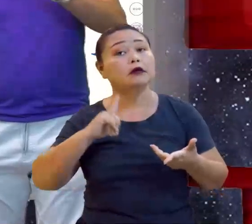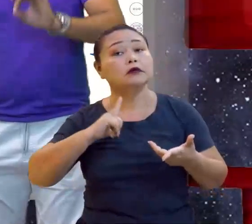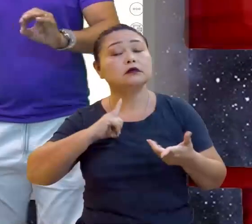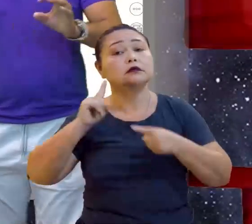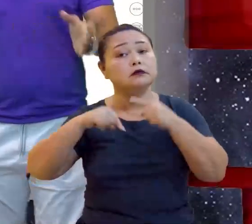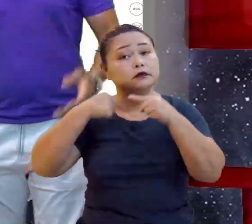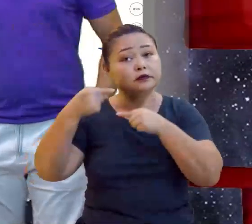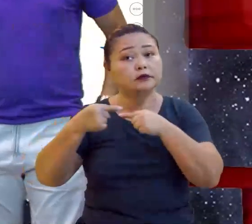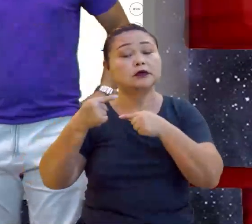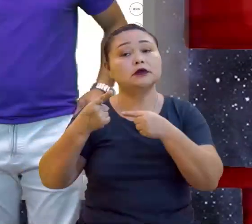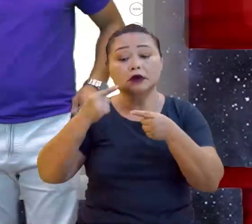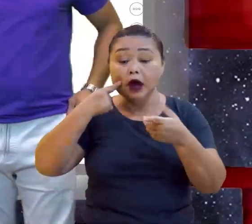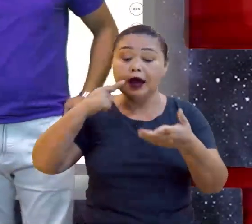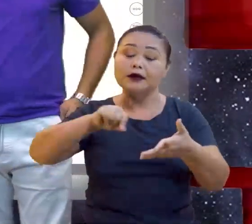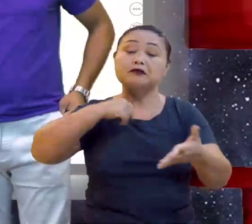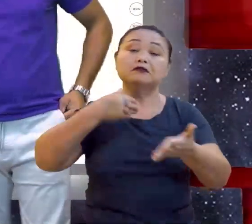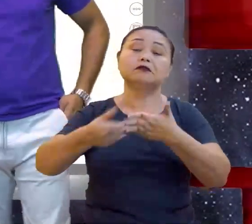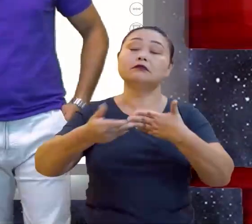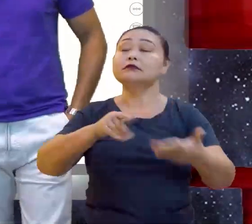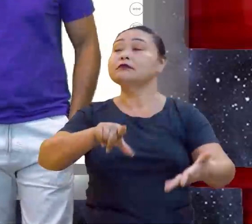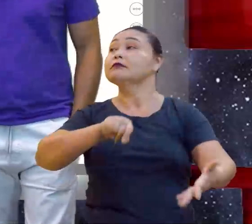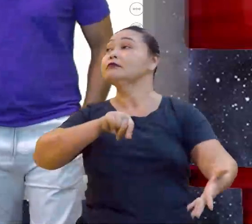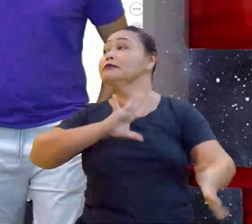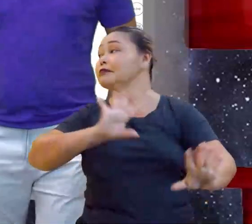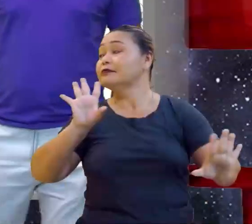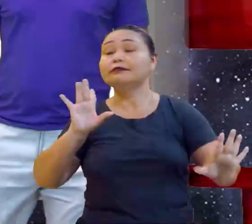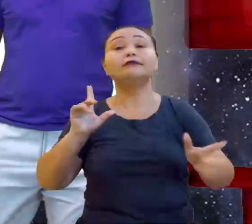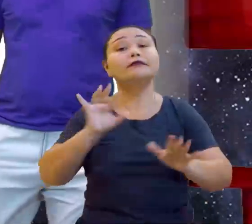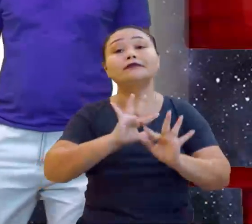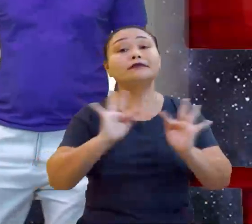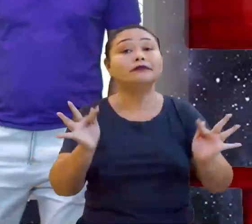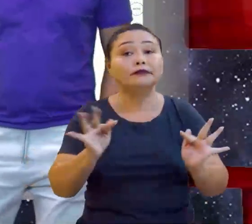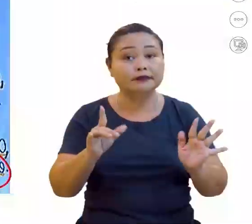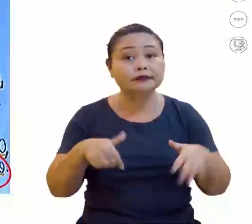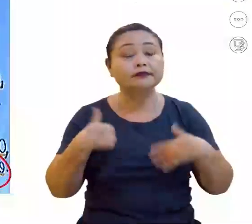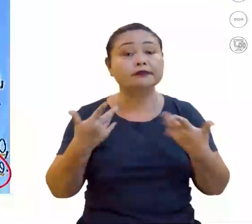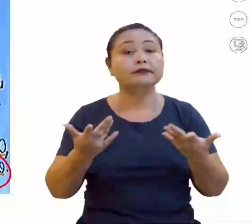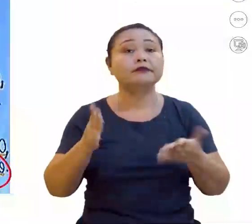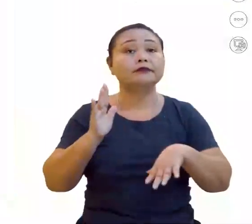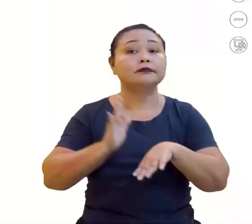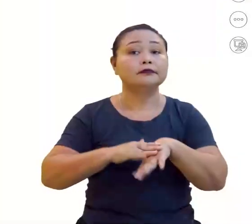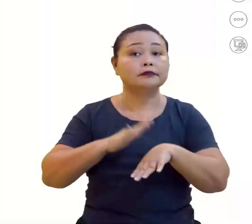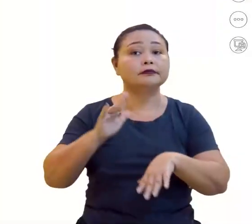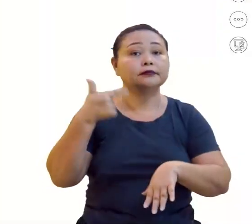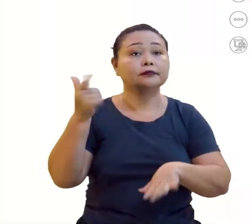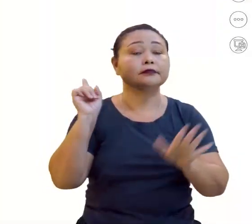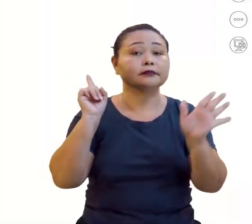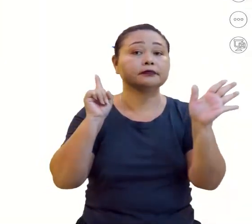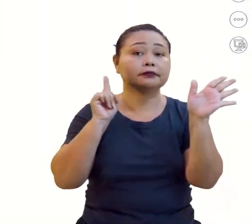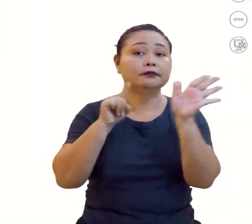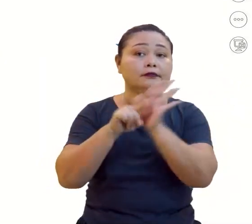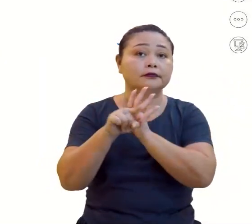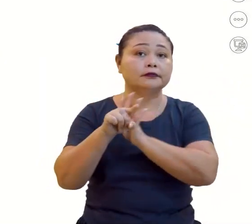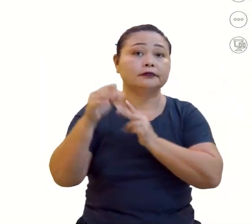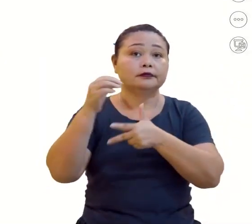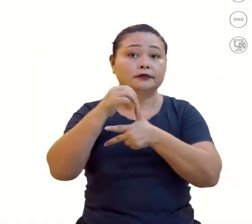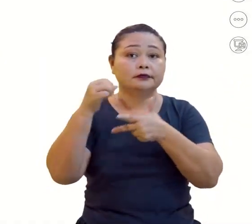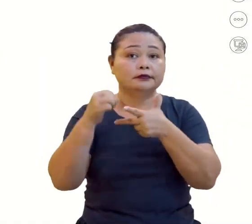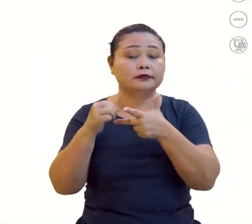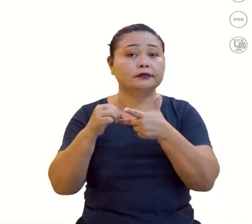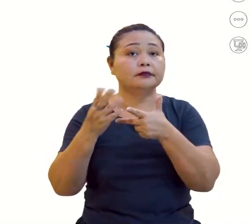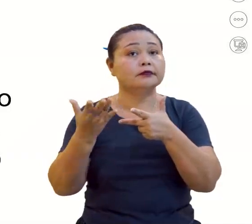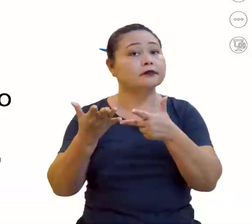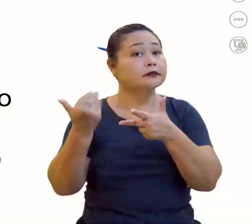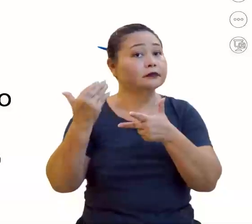você chutou a questão. Simples assim. Vamos lá então, mais uma. E assim vem mais uma questão do Enem. Vamos lá agora,